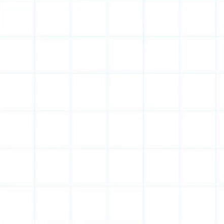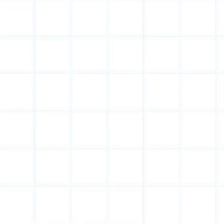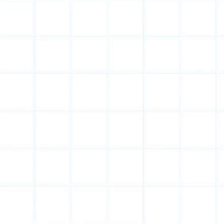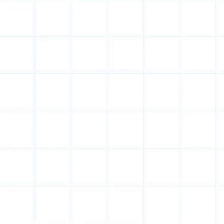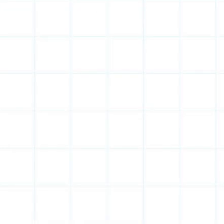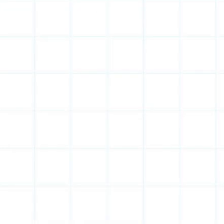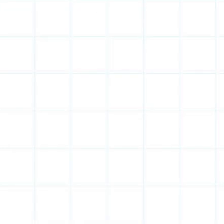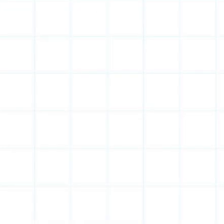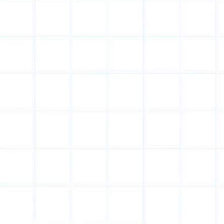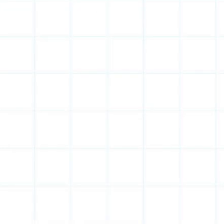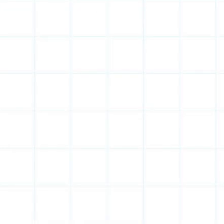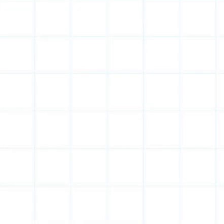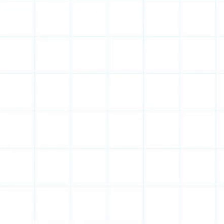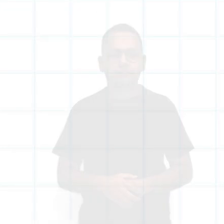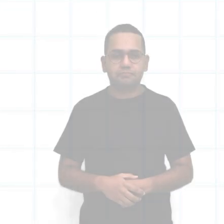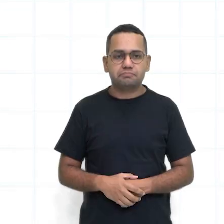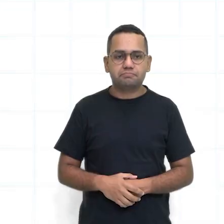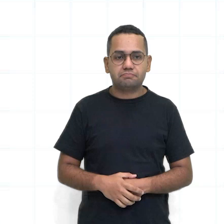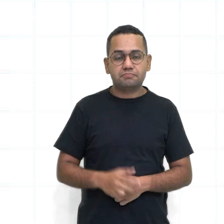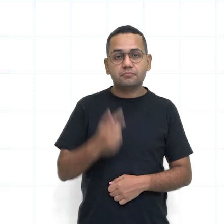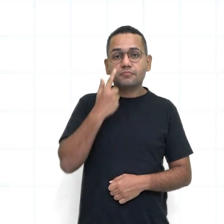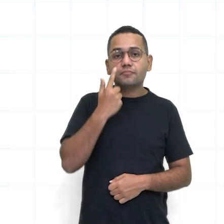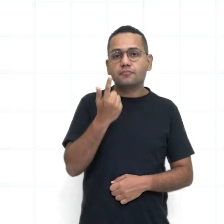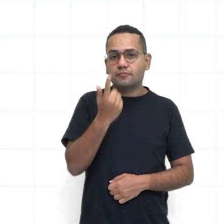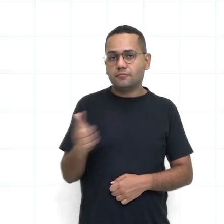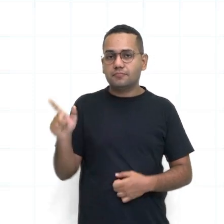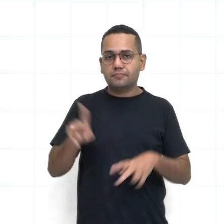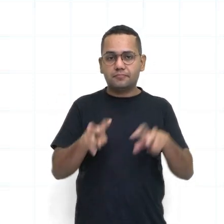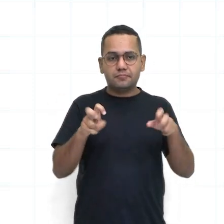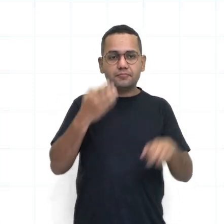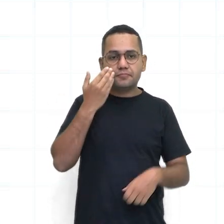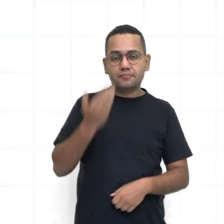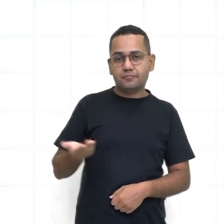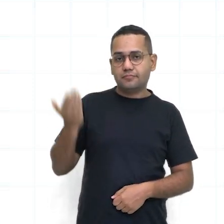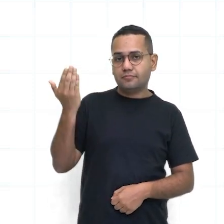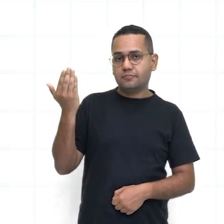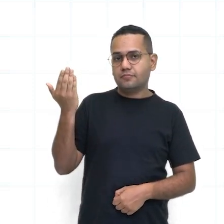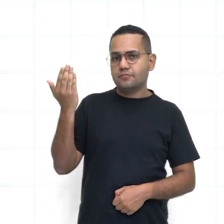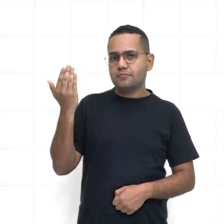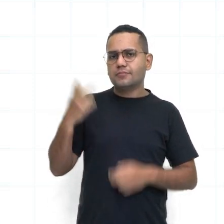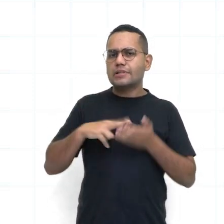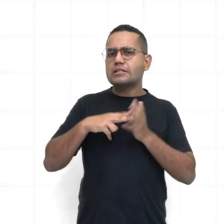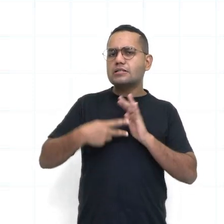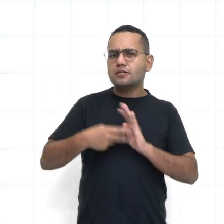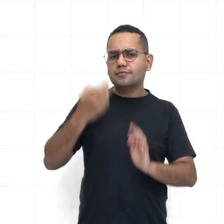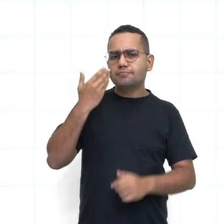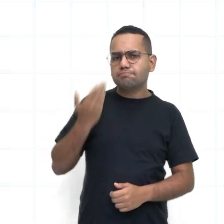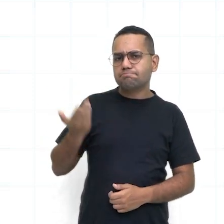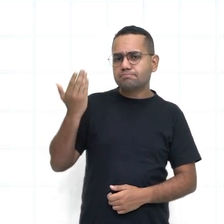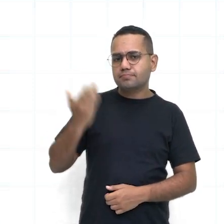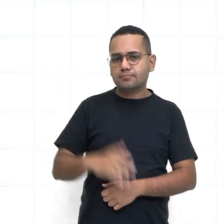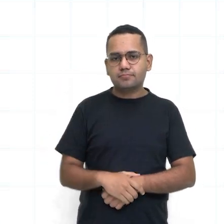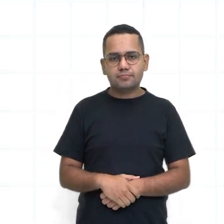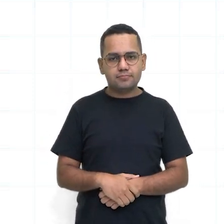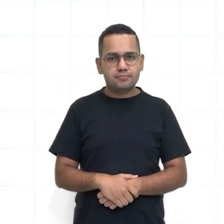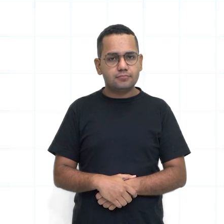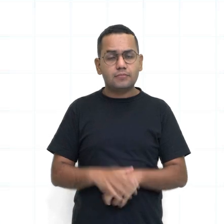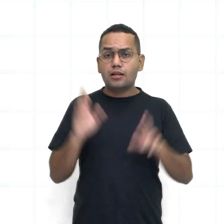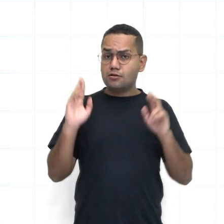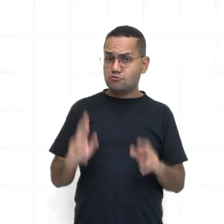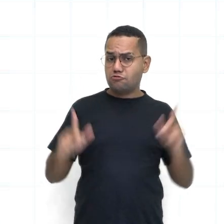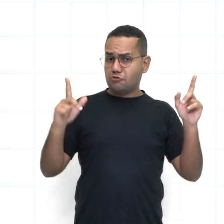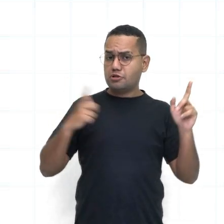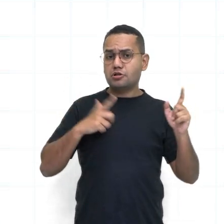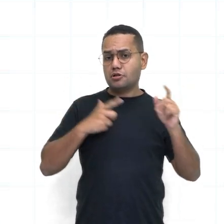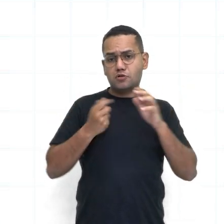também sobre a arte conceitual, certo? Então, o que é essa arte conceitual? Ela quebra padrões